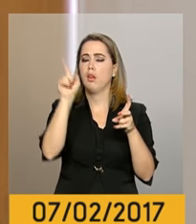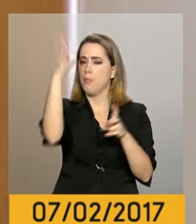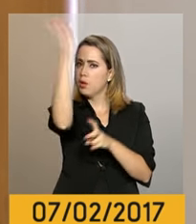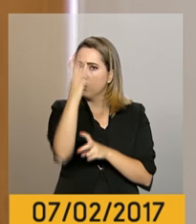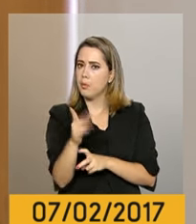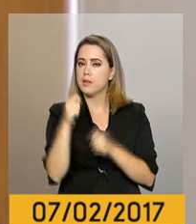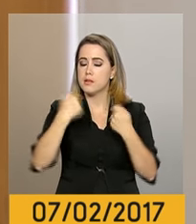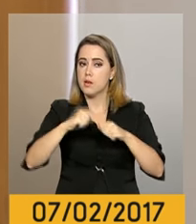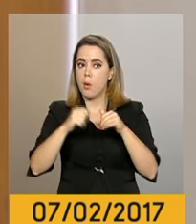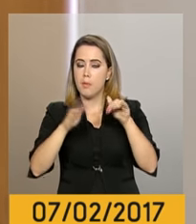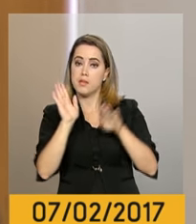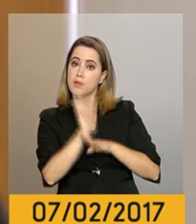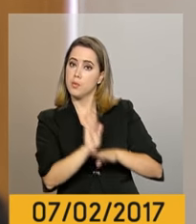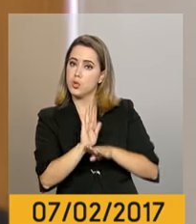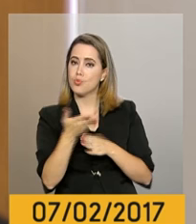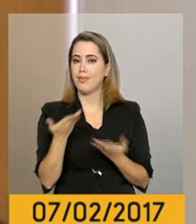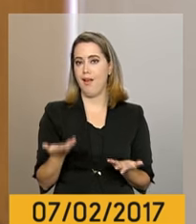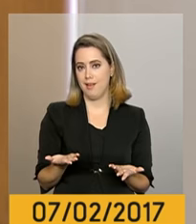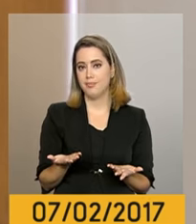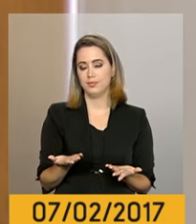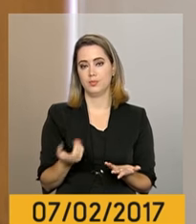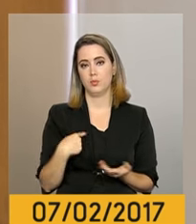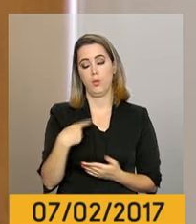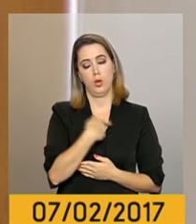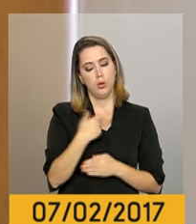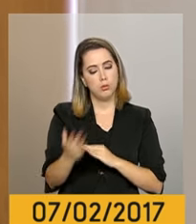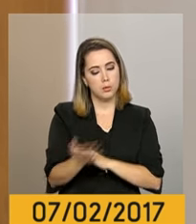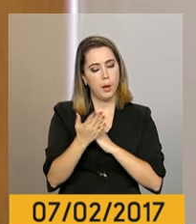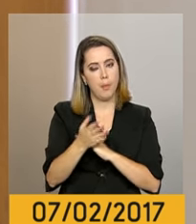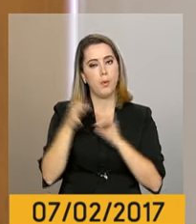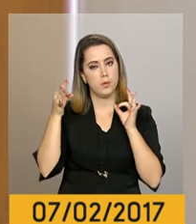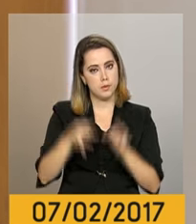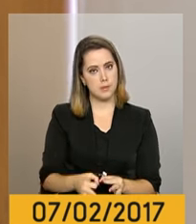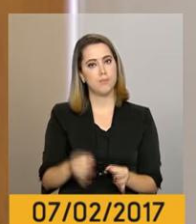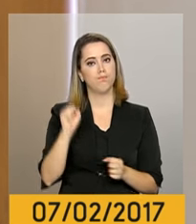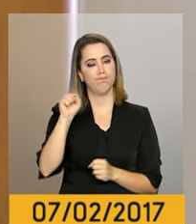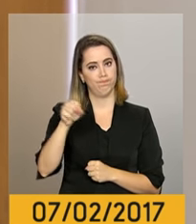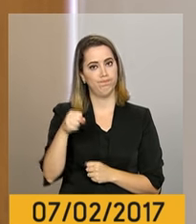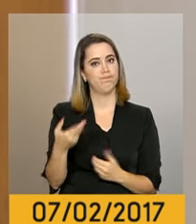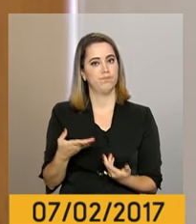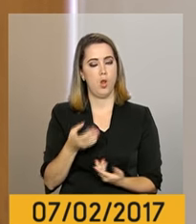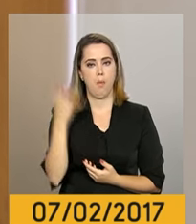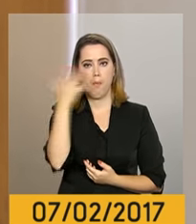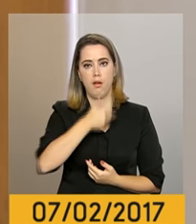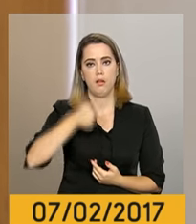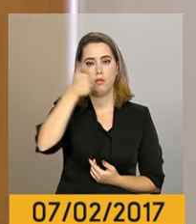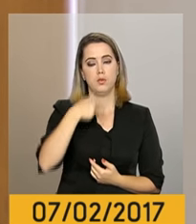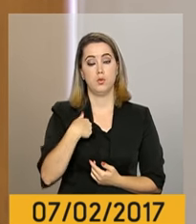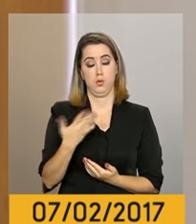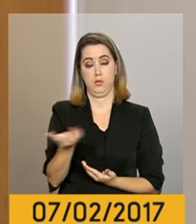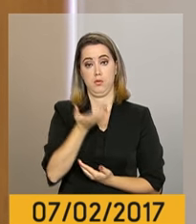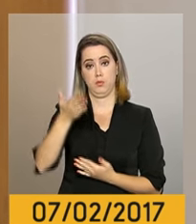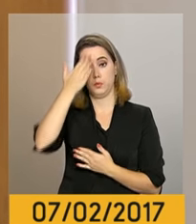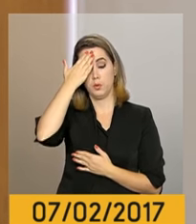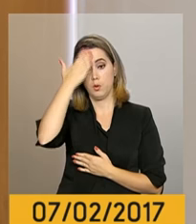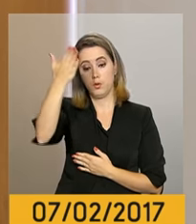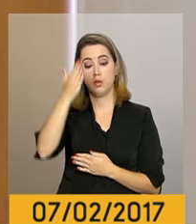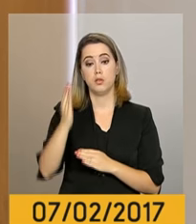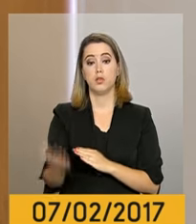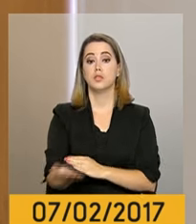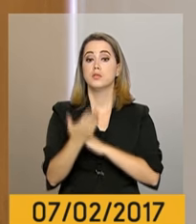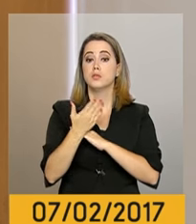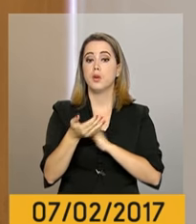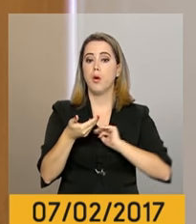Deus, nós temos tido esse apoio extraordinário. Por isso que eu quero agradecer o apoio que